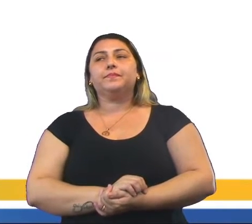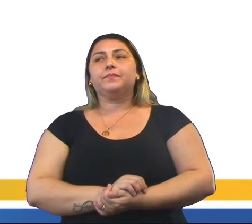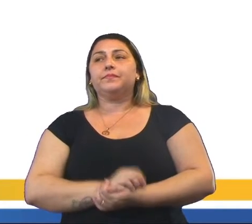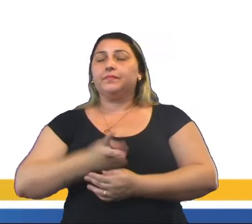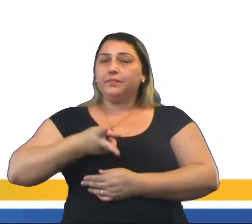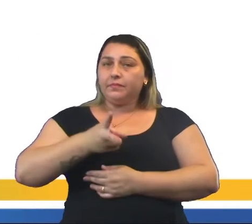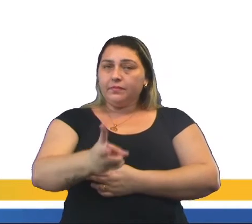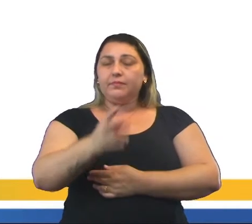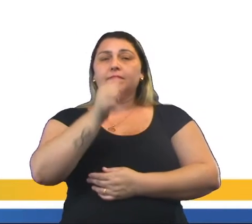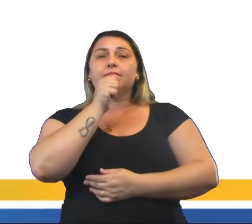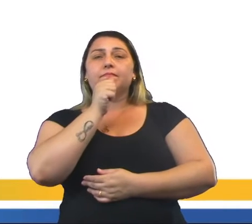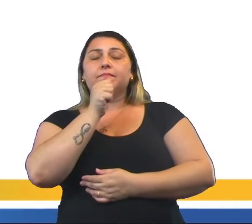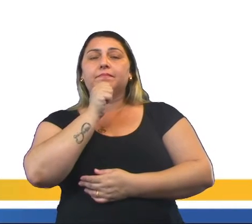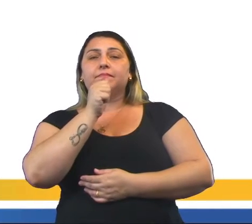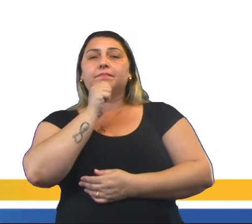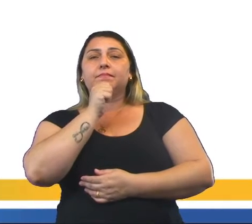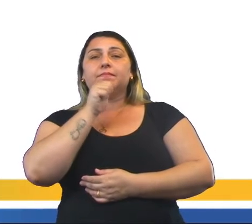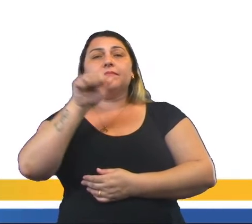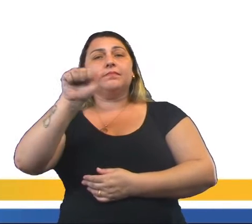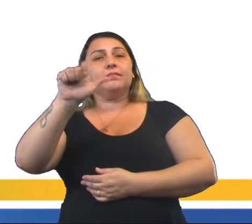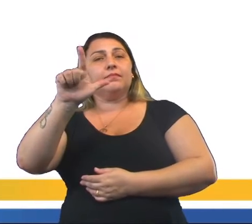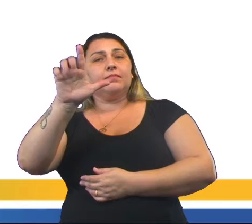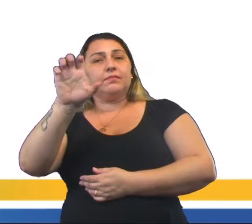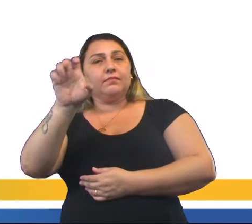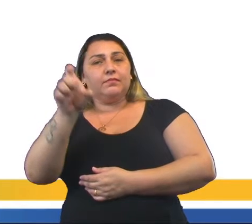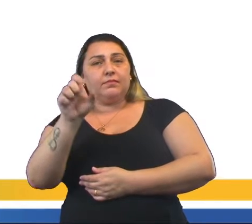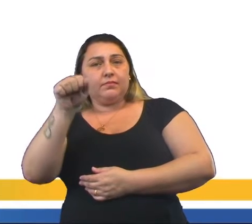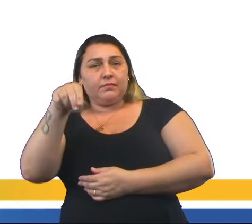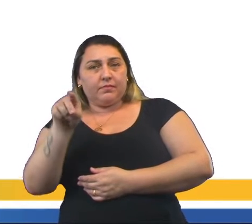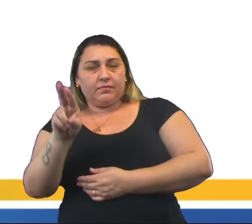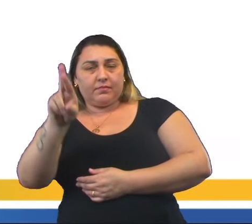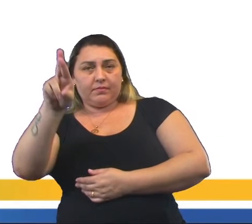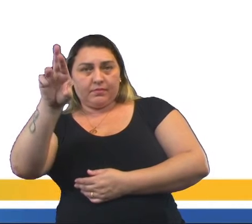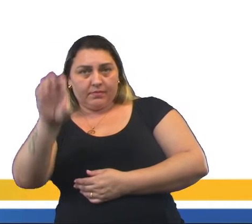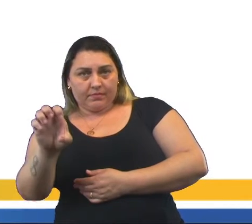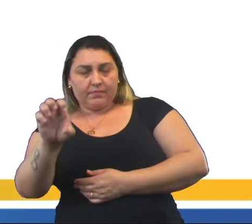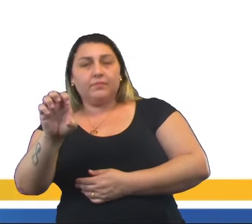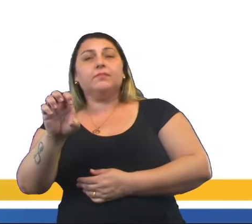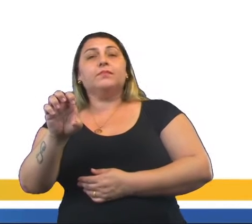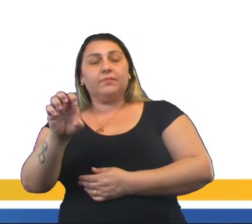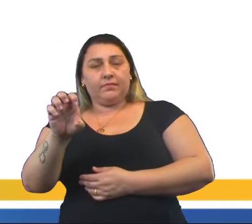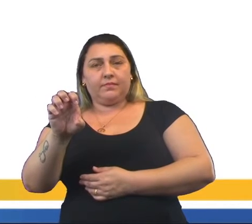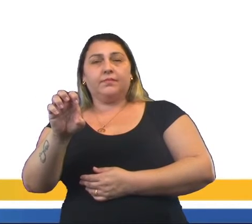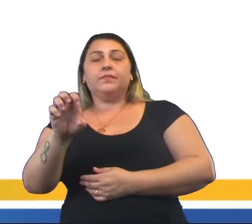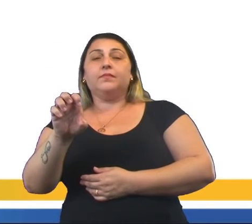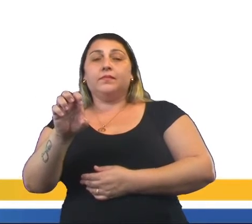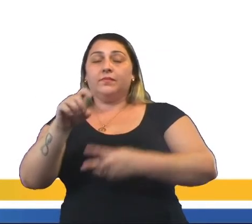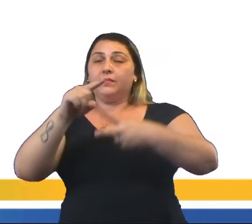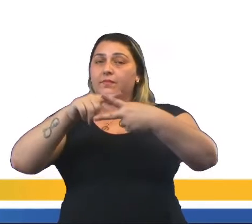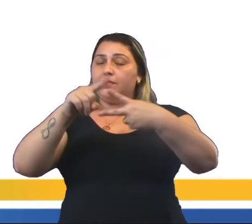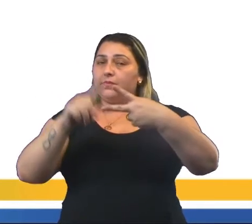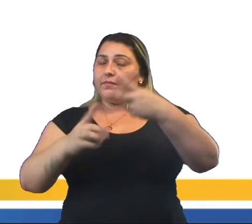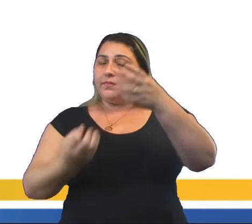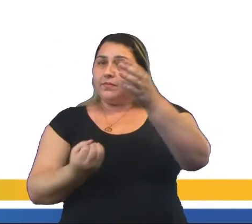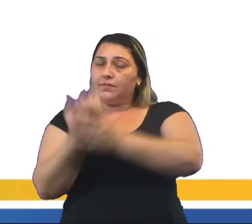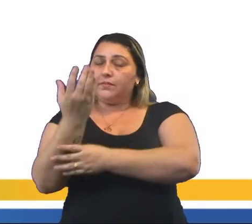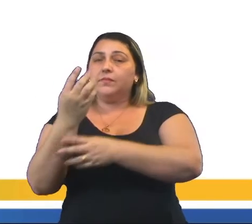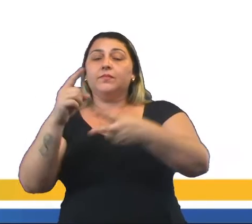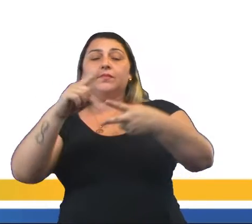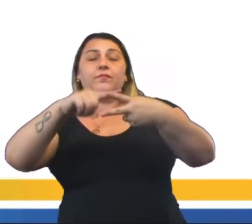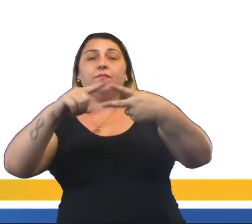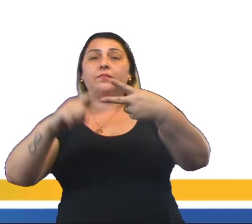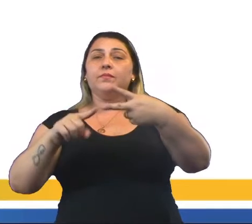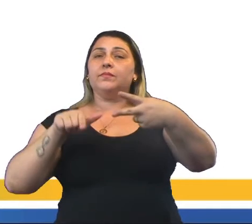Continuando ainda com Alexandre Herculano, Almeida Garré e Alexandre Herculano foram considerados introdutores porque os